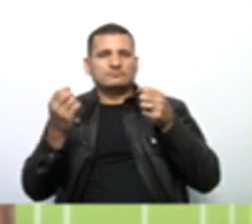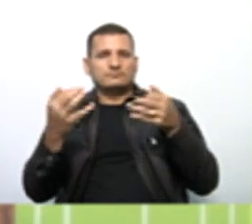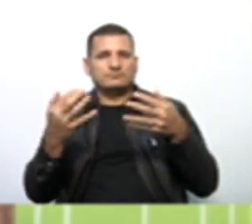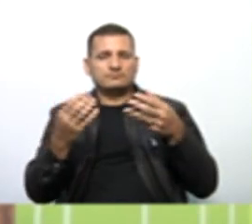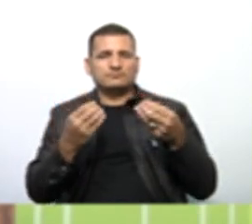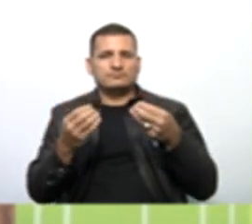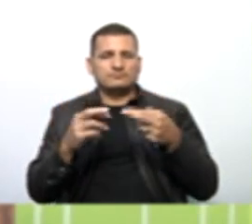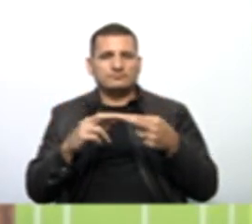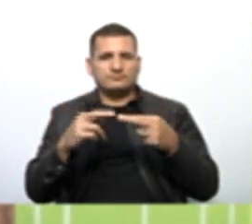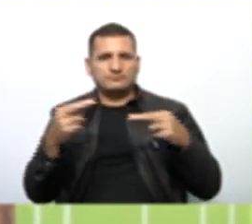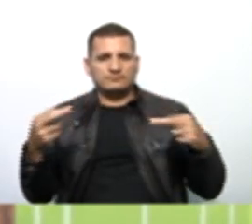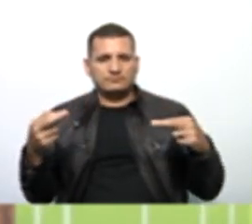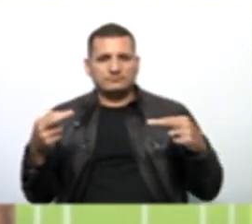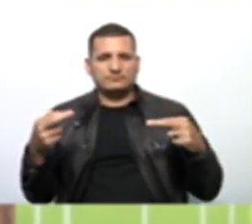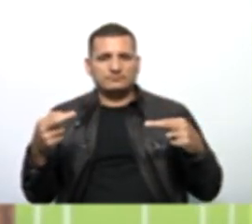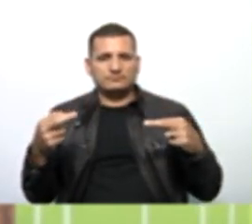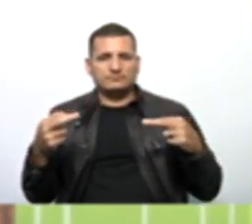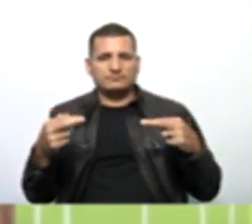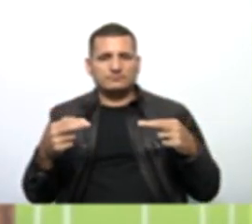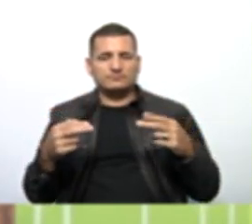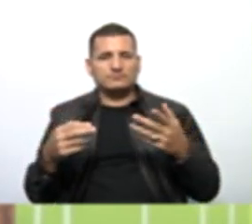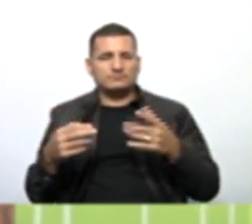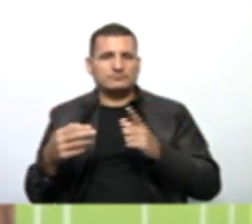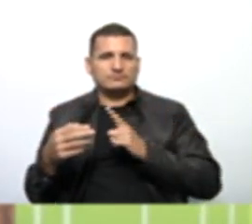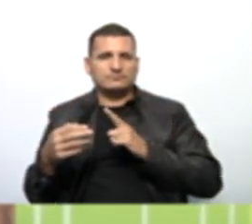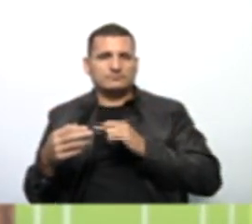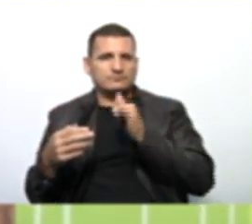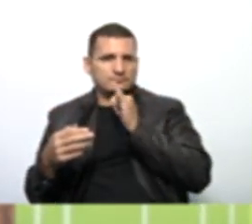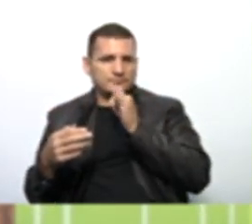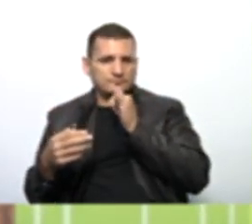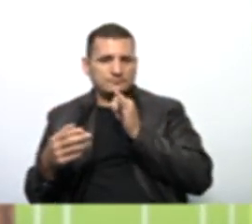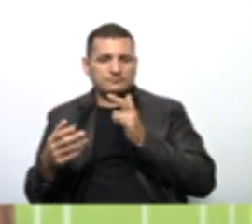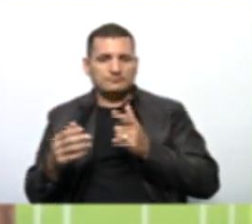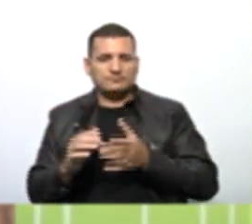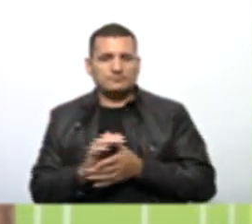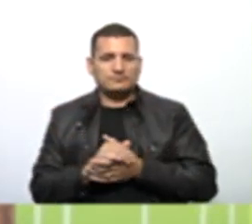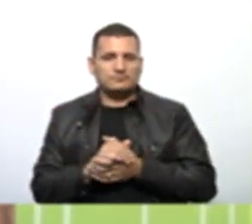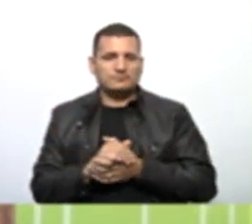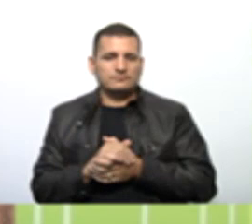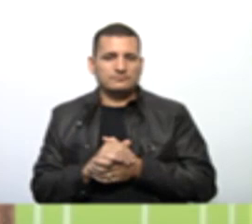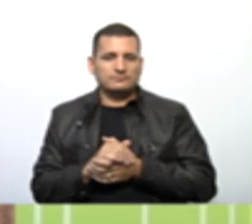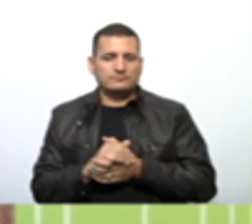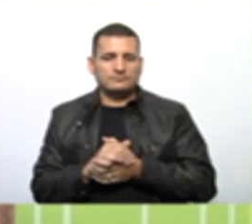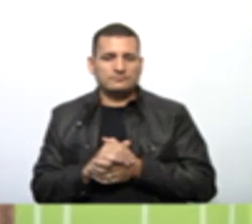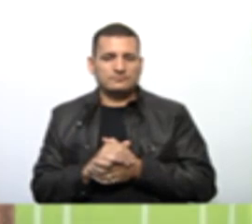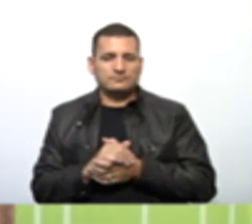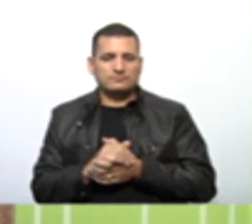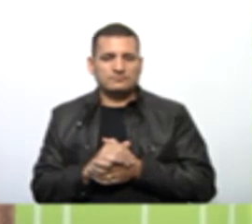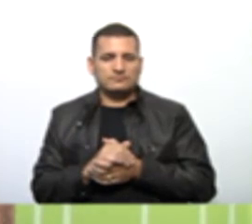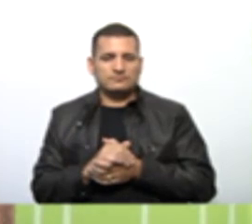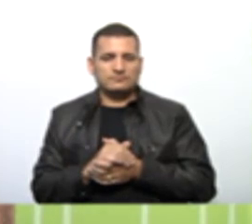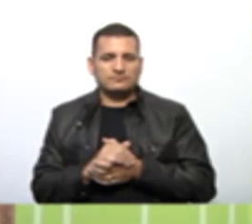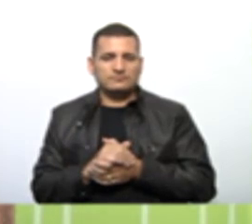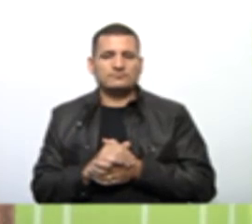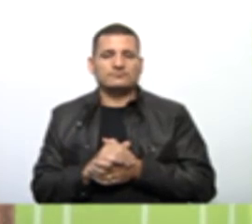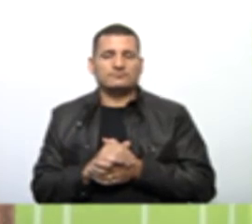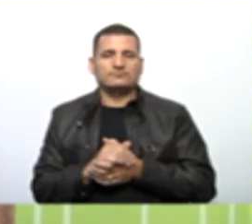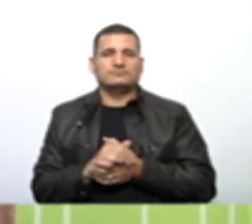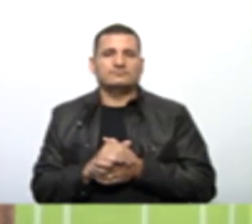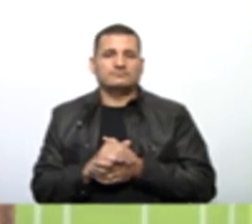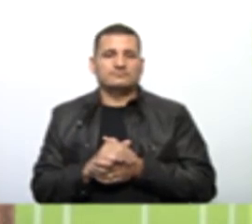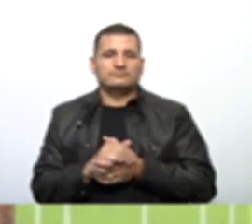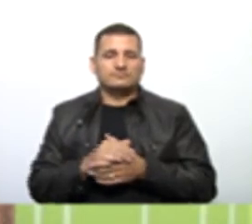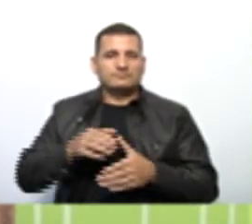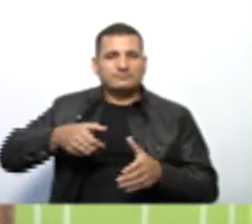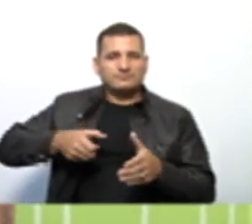cabos quando você conecte o trouxe até um exemplo vem preparar pessoal você tem um exemplo aqui uns alicate assim é proteger se